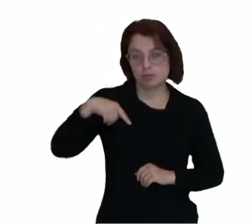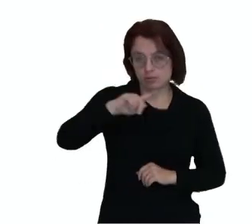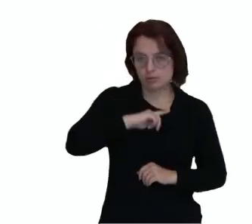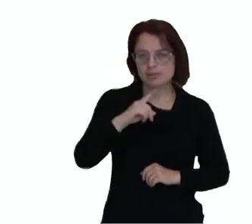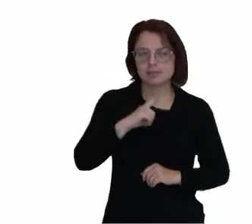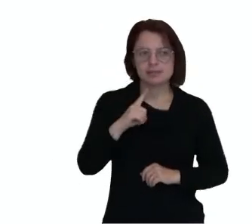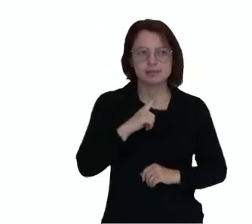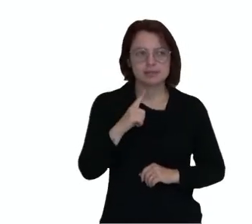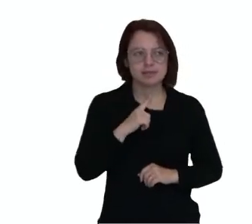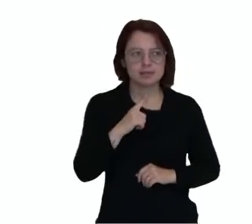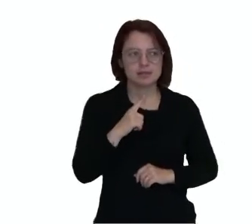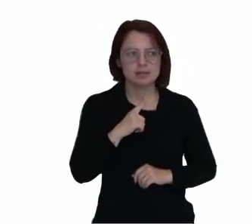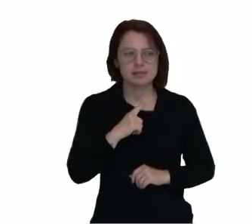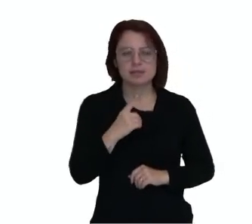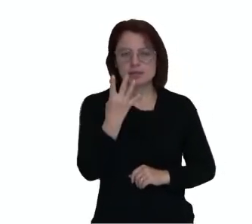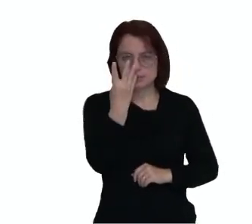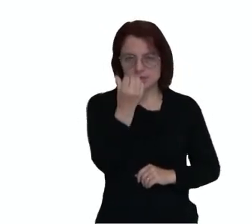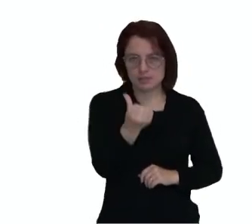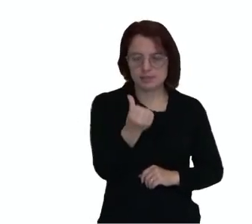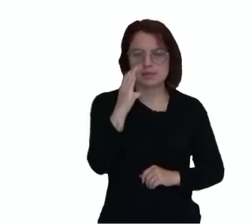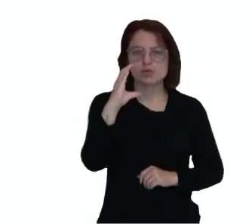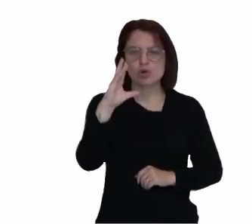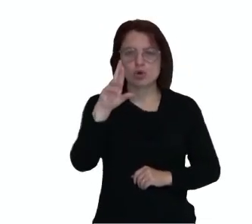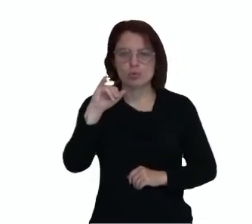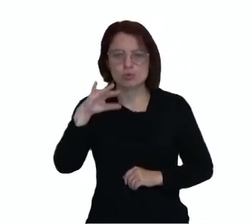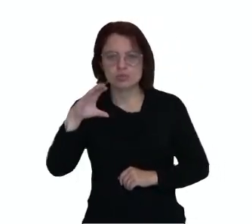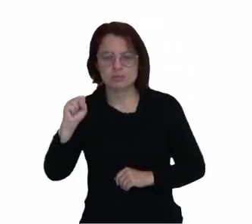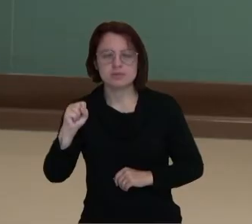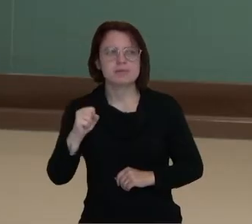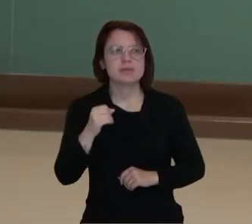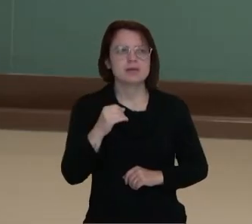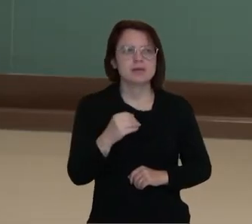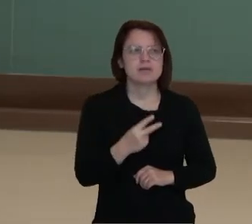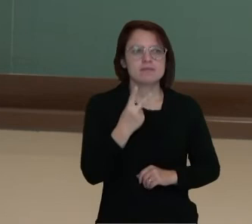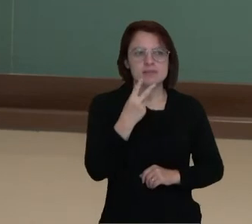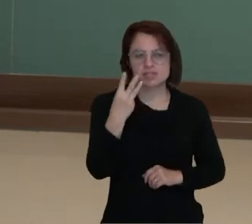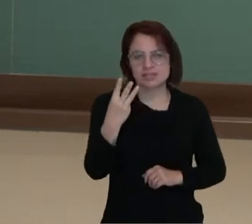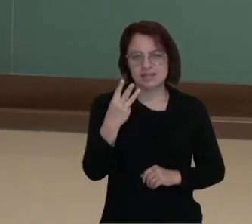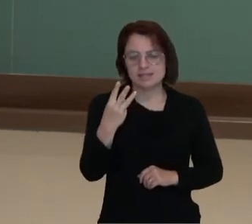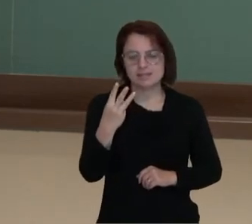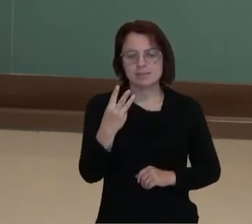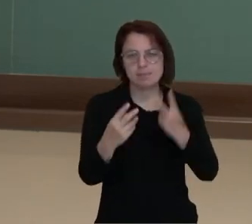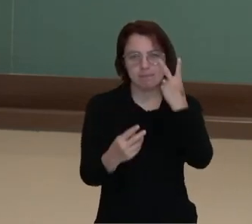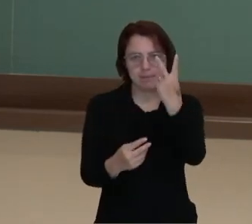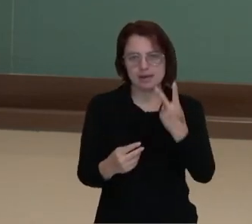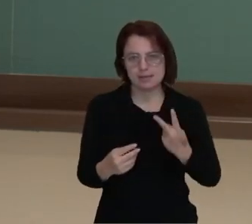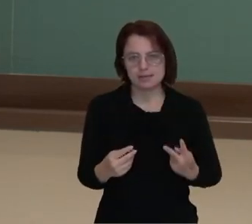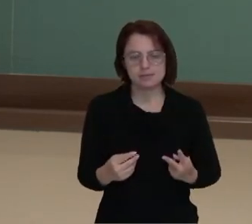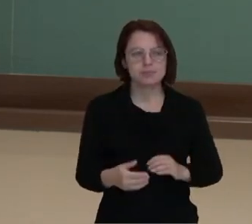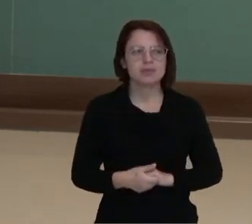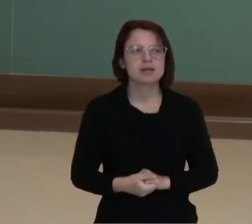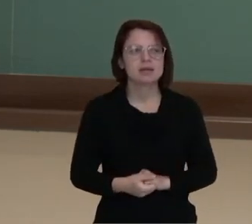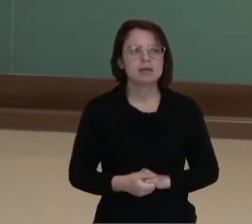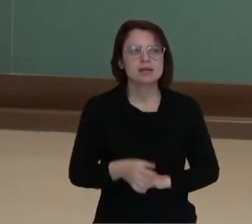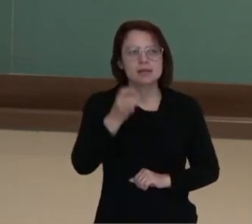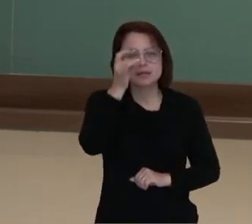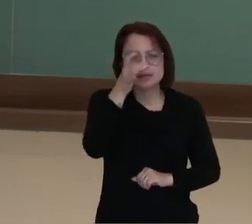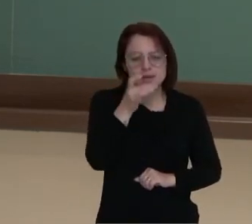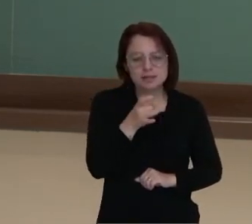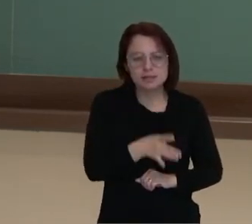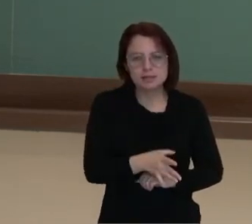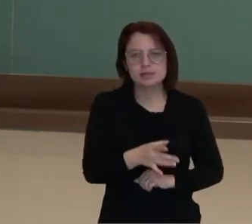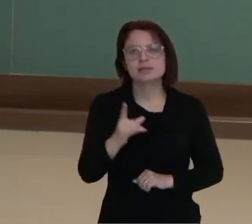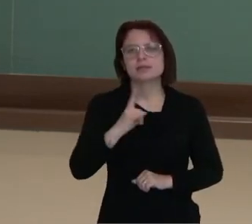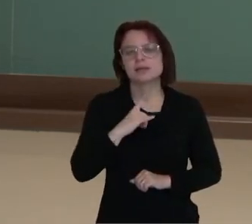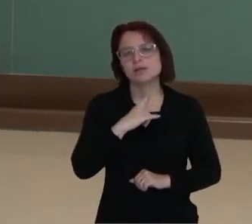temos 46 cromossomos, 23 pares, né, de cromossomos. E cada cromossomo tem o